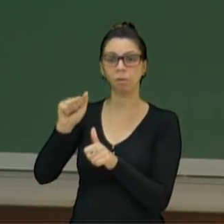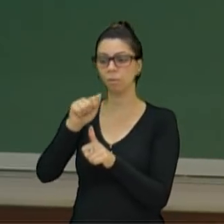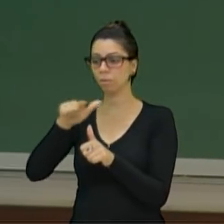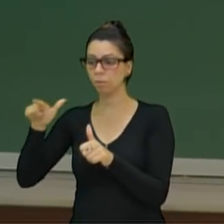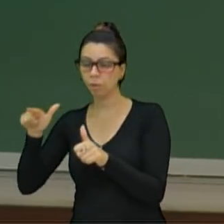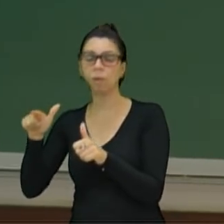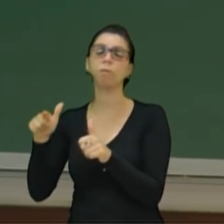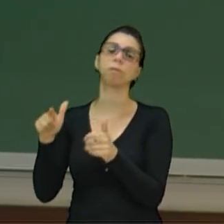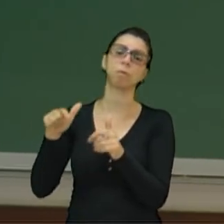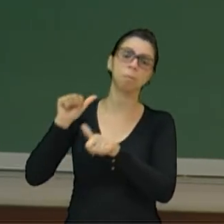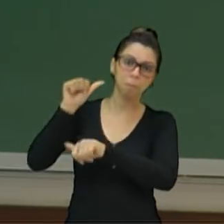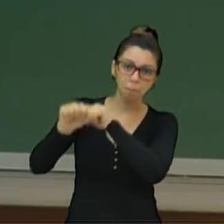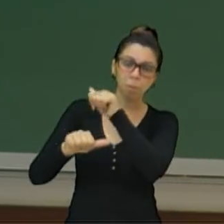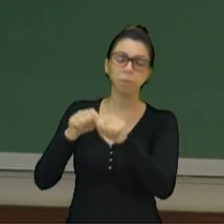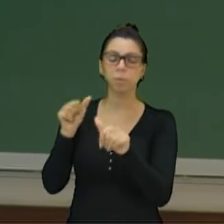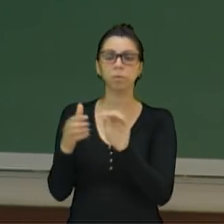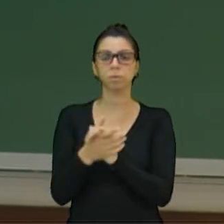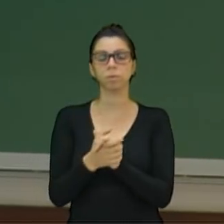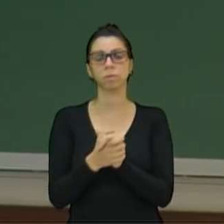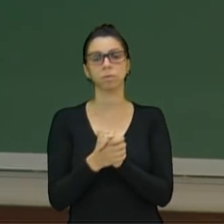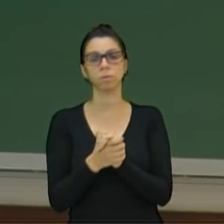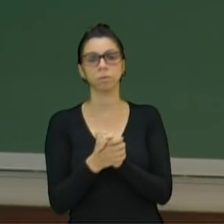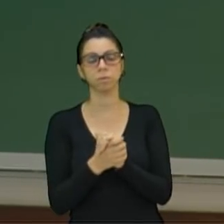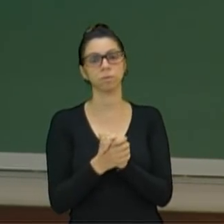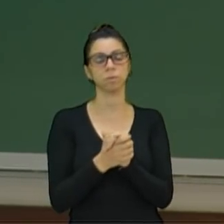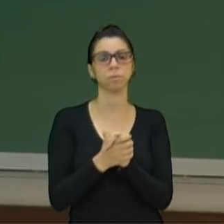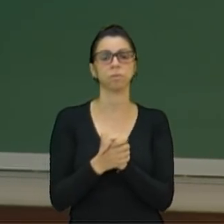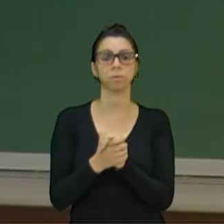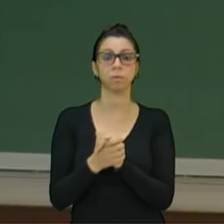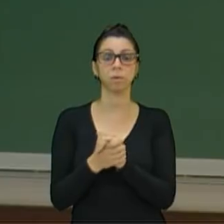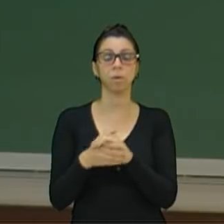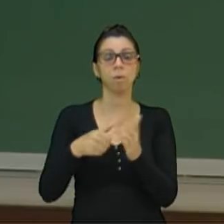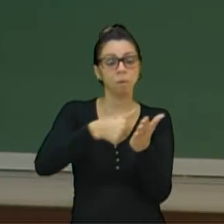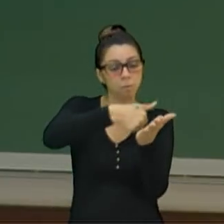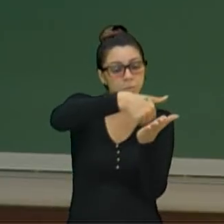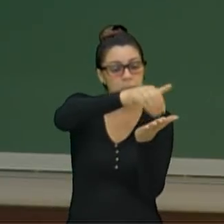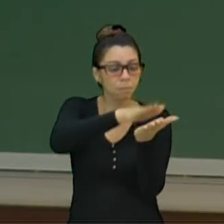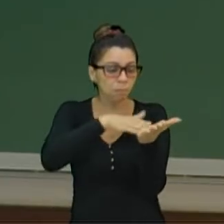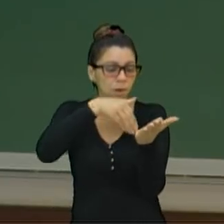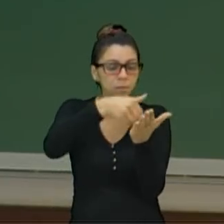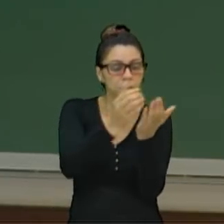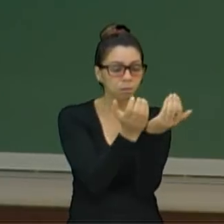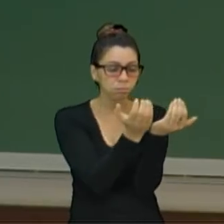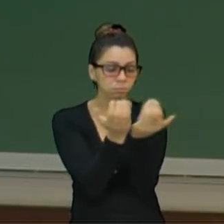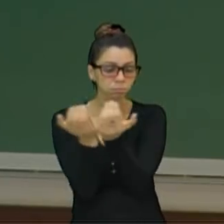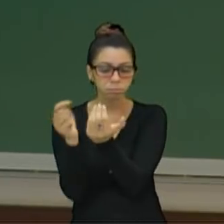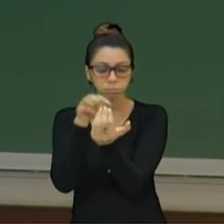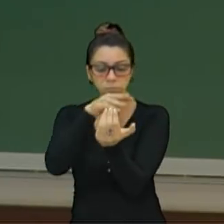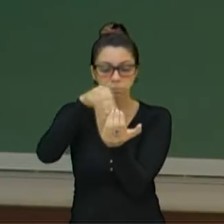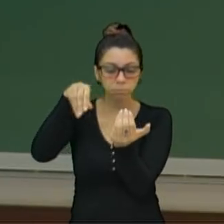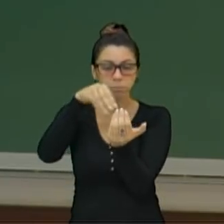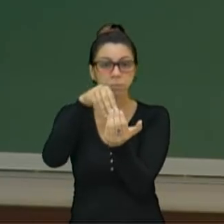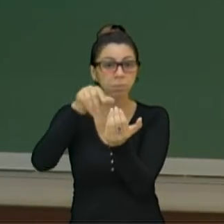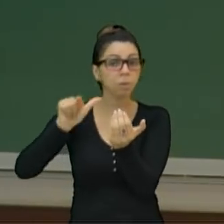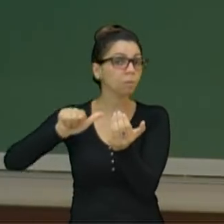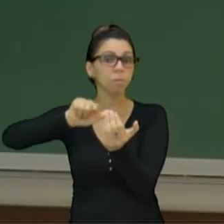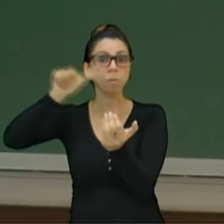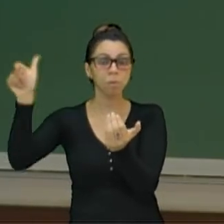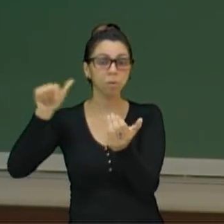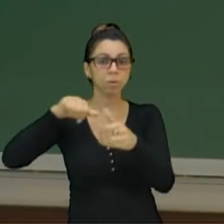pimentinha. Eu vou colocar uma manteiga quente sobre este milho. Então, percebam que ao colocar